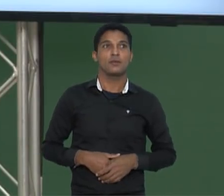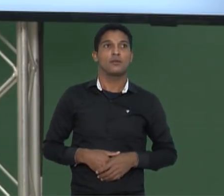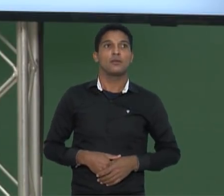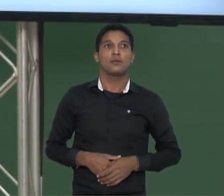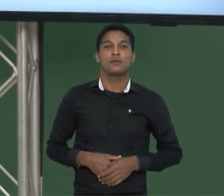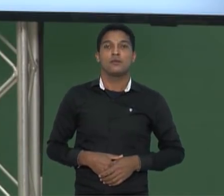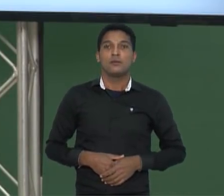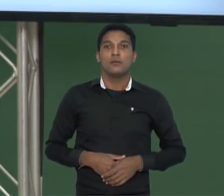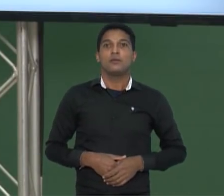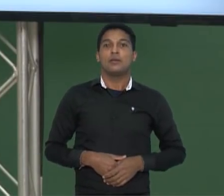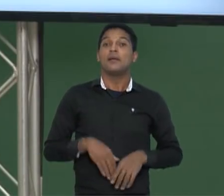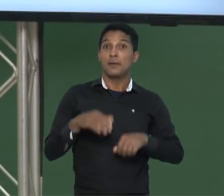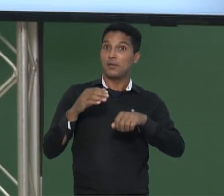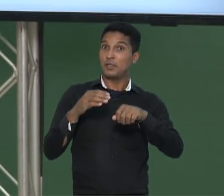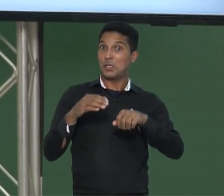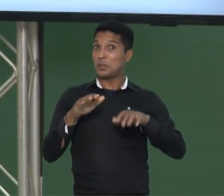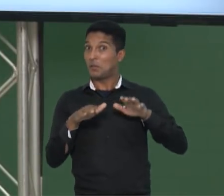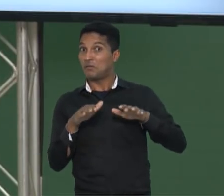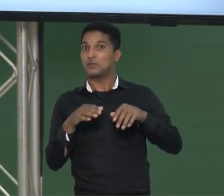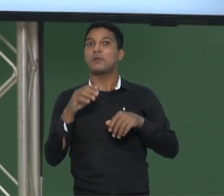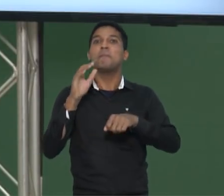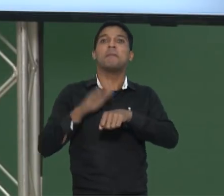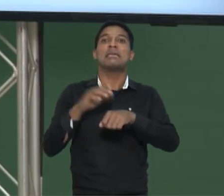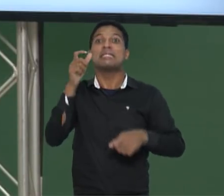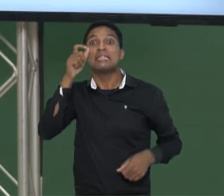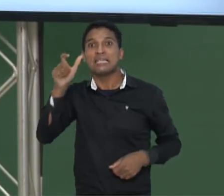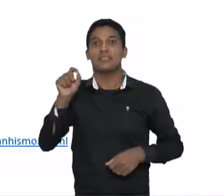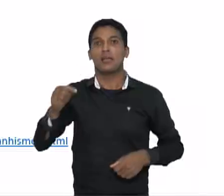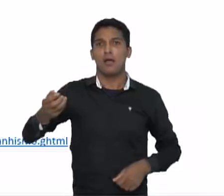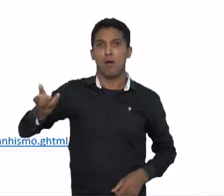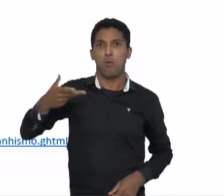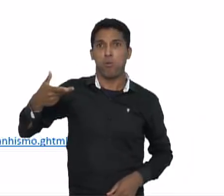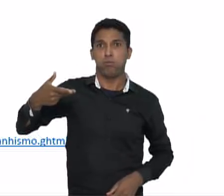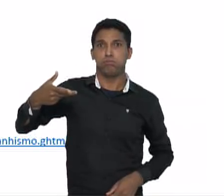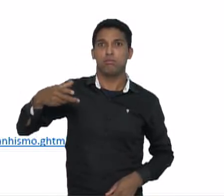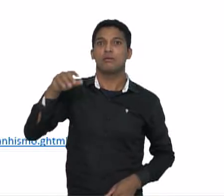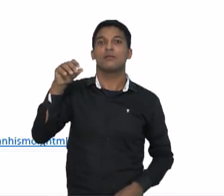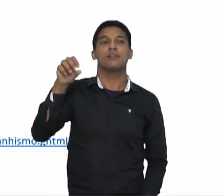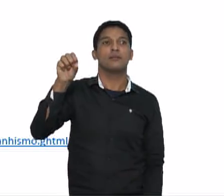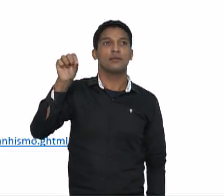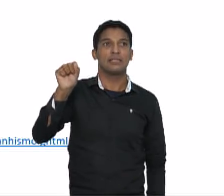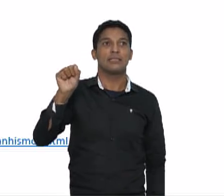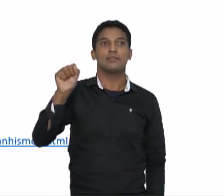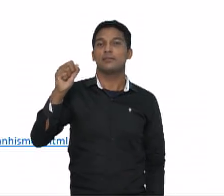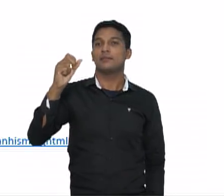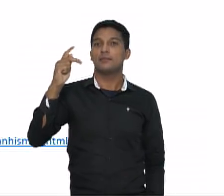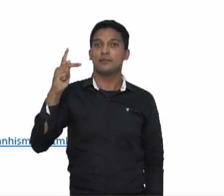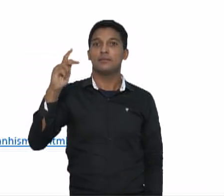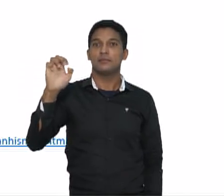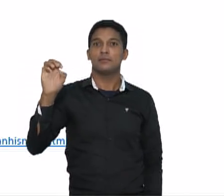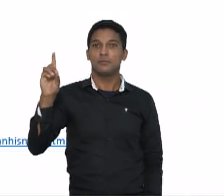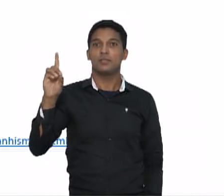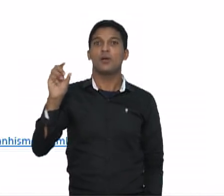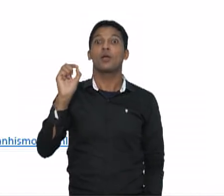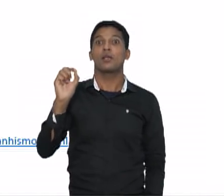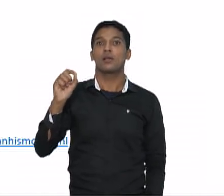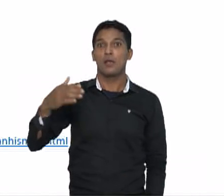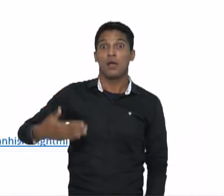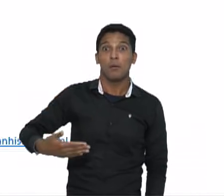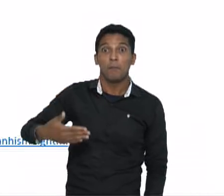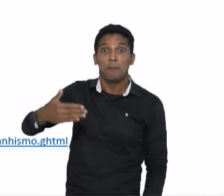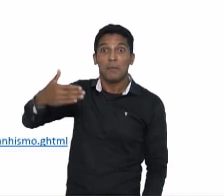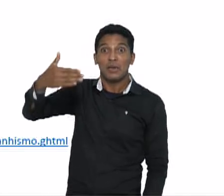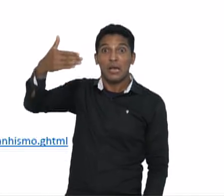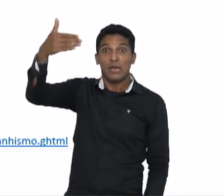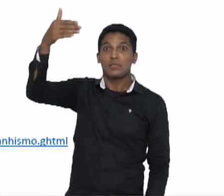uma das mais interessantes, é a velocidade, o speed. É realizada em paredões de